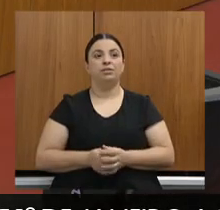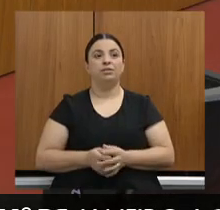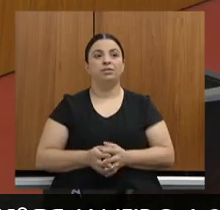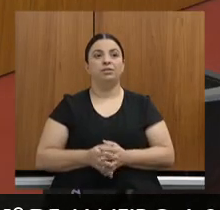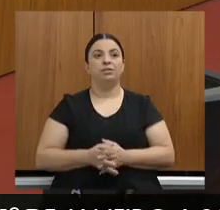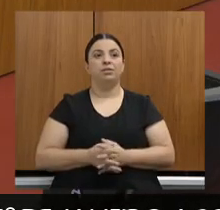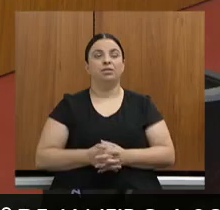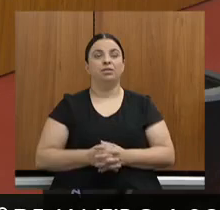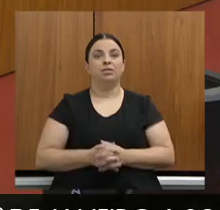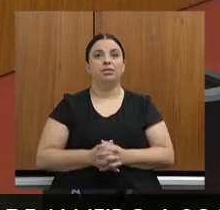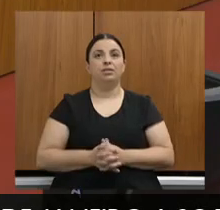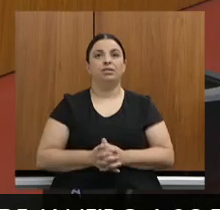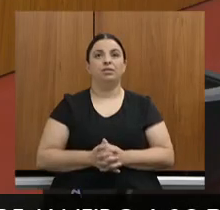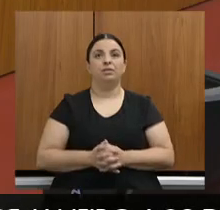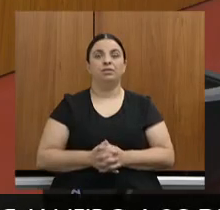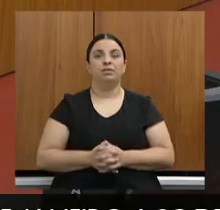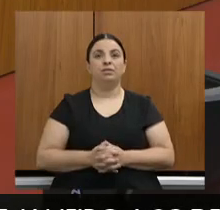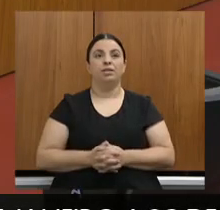é